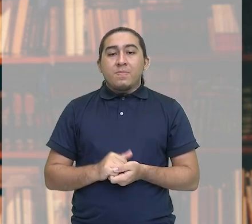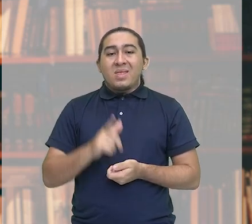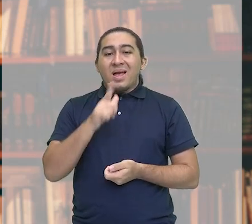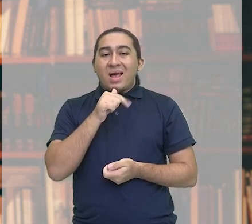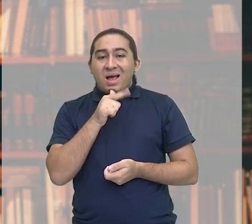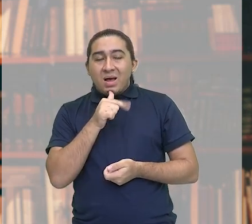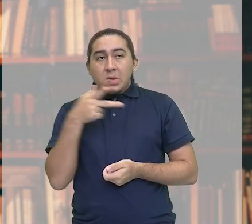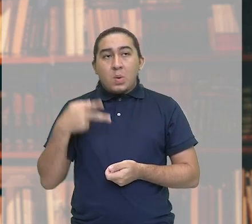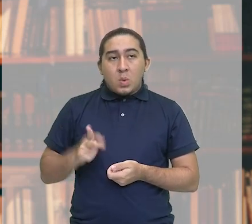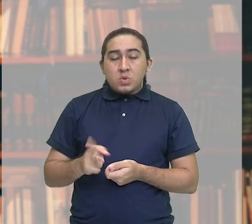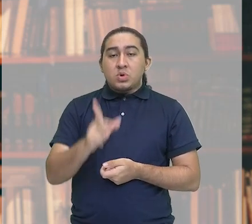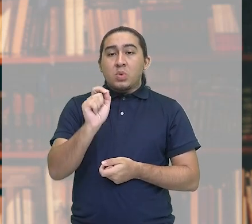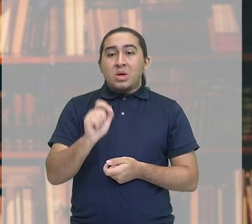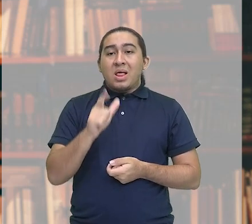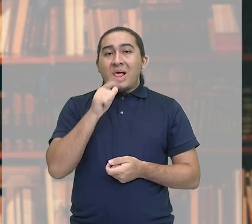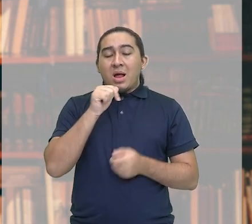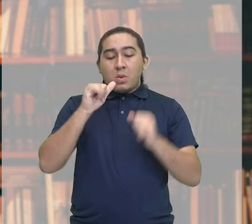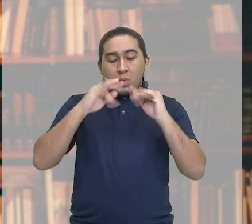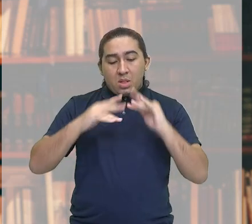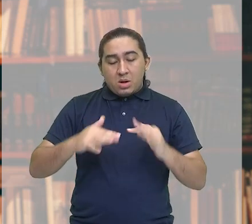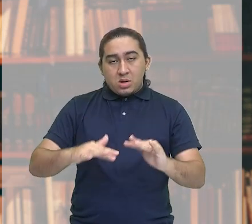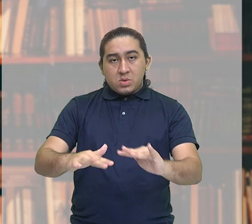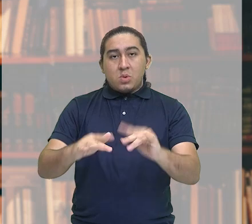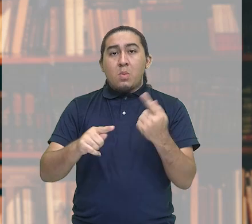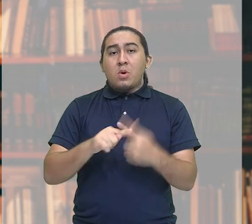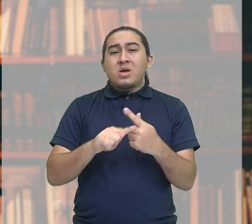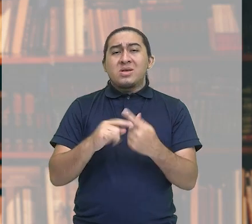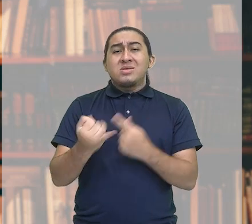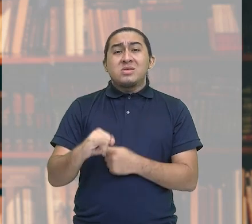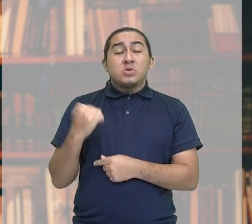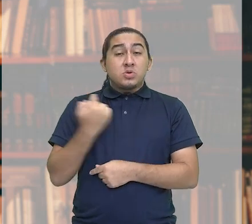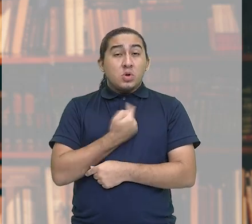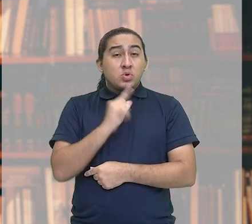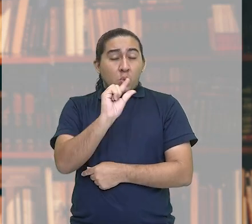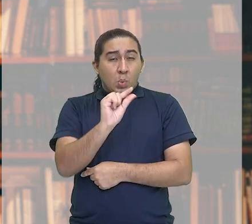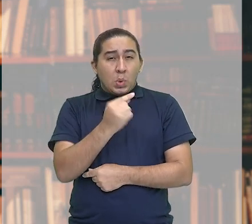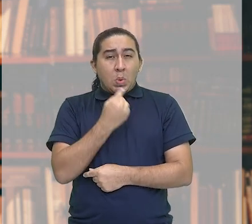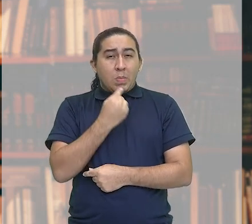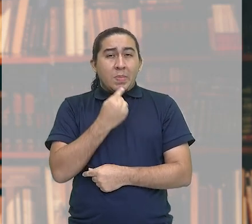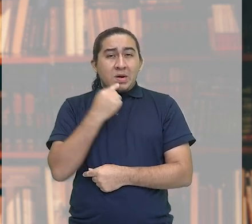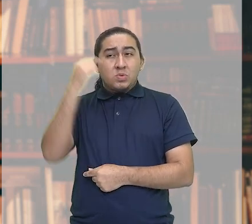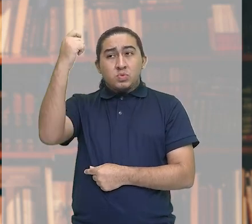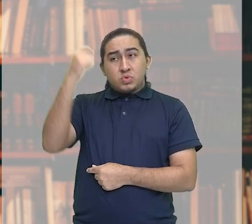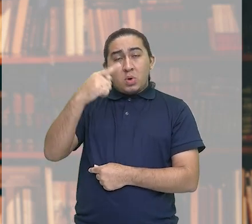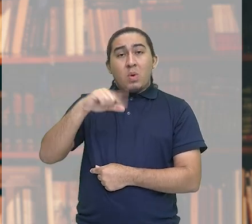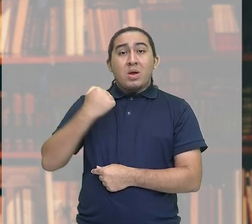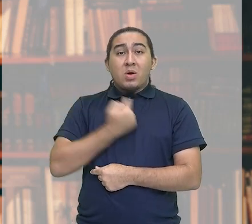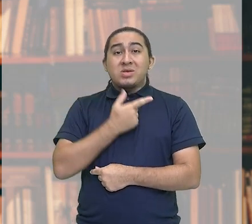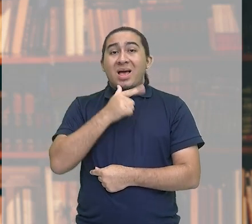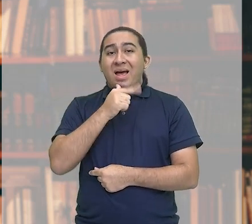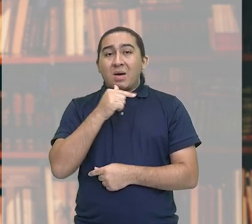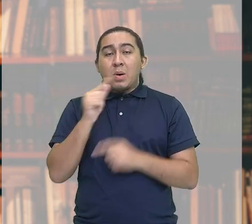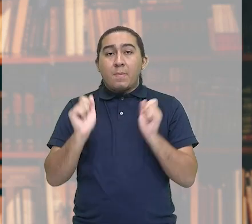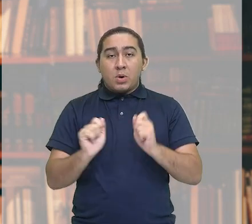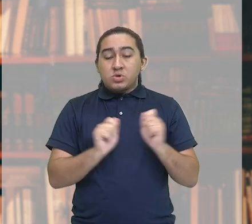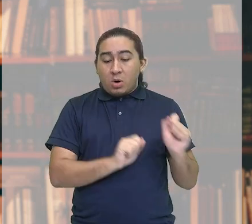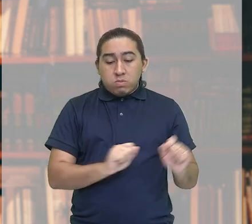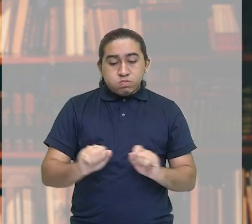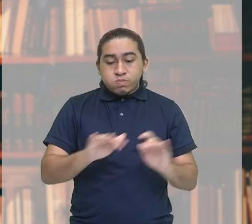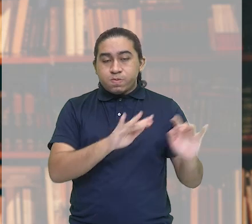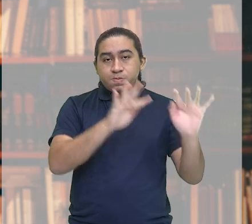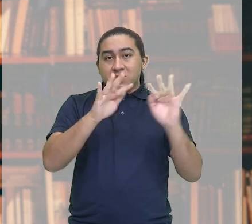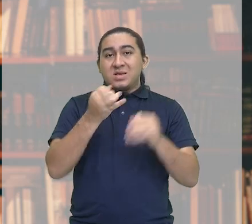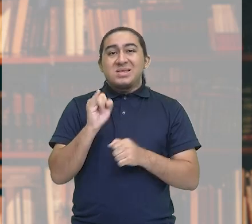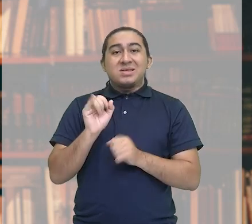no seu estado líquido. Porque se a gente estivesse um pouquinho mais próximo ao Sol, a nossa água poderia evaporar. Se estivéssemos